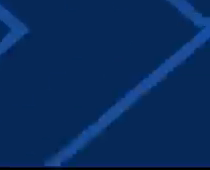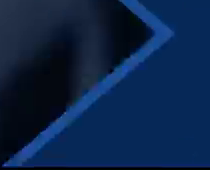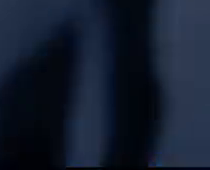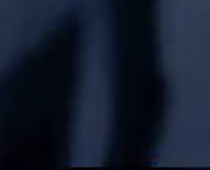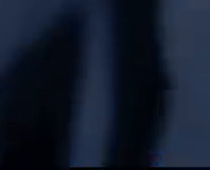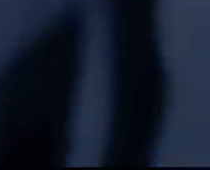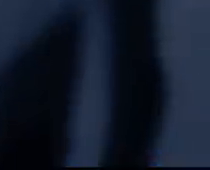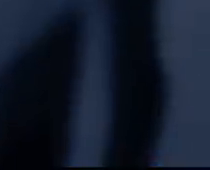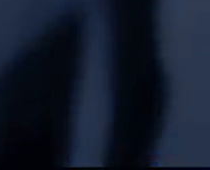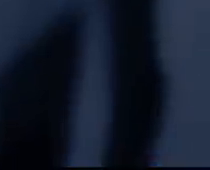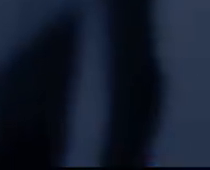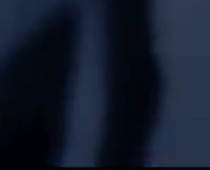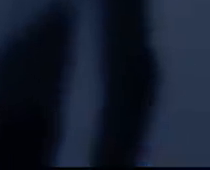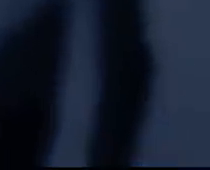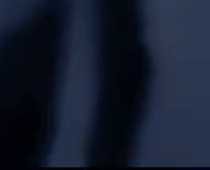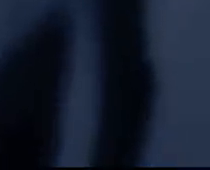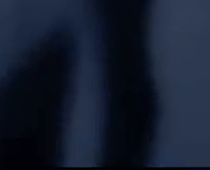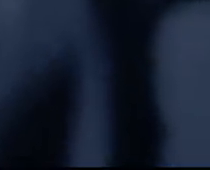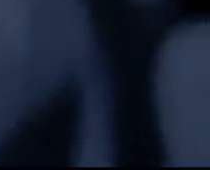E aí